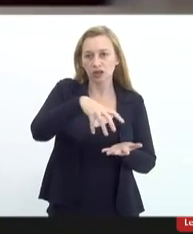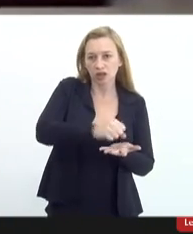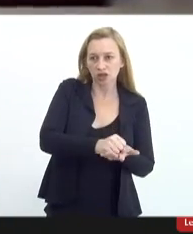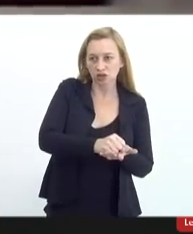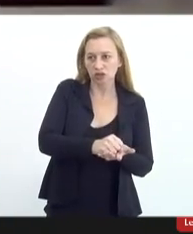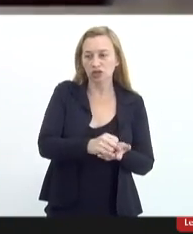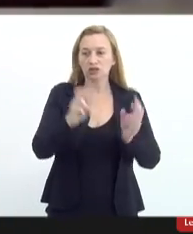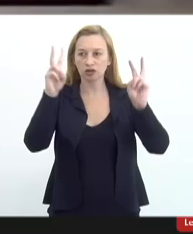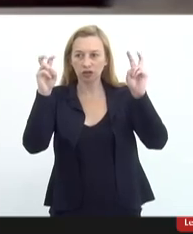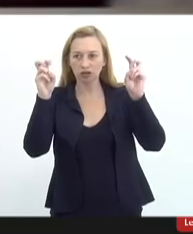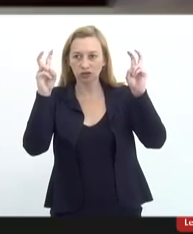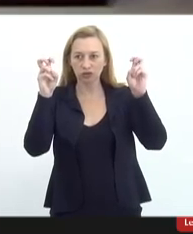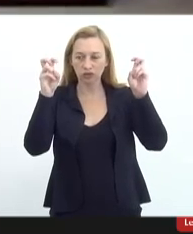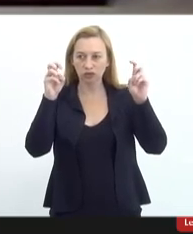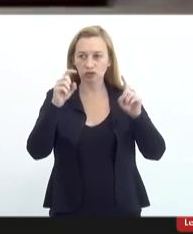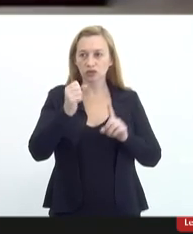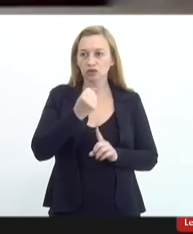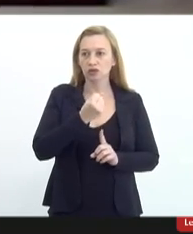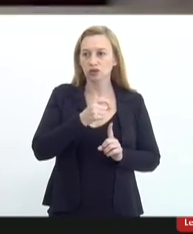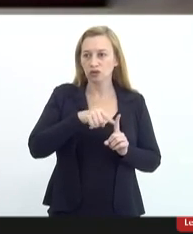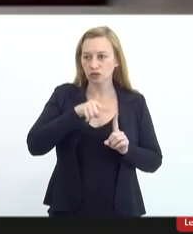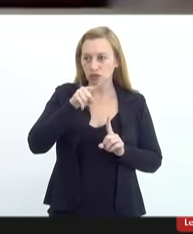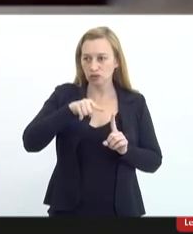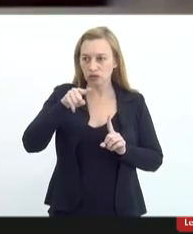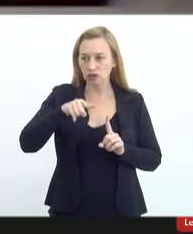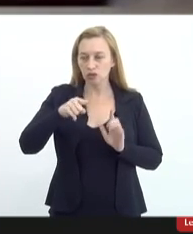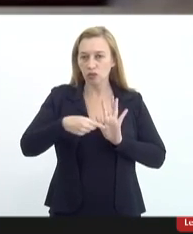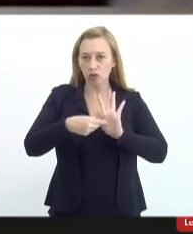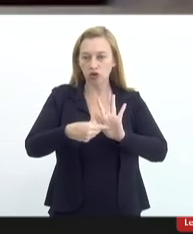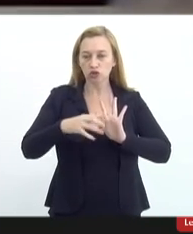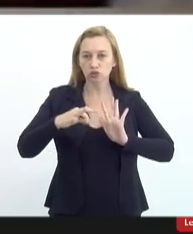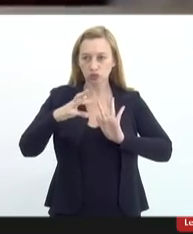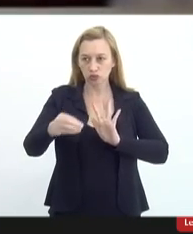nas estatísticas oficiais atestam isso.